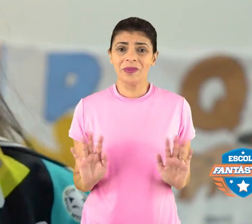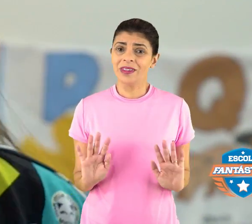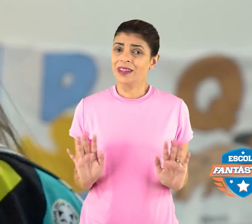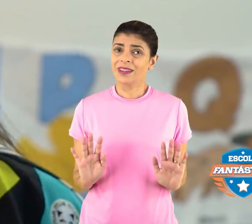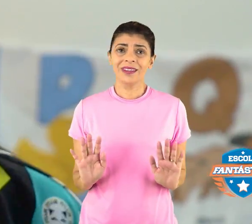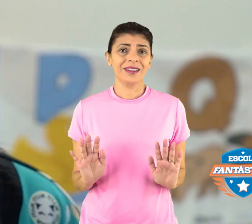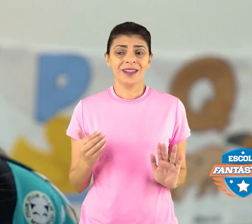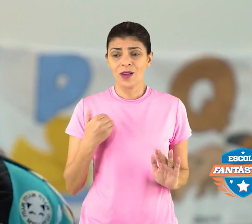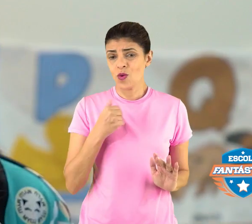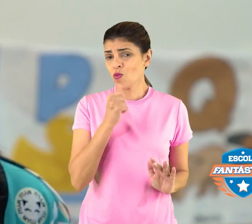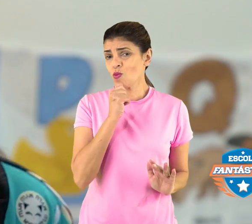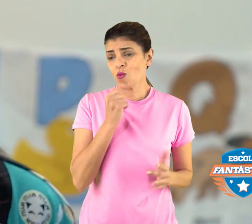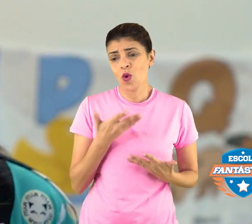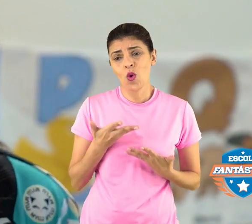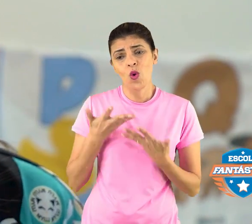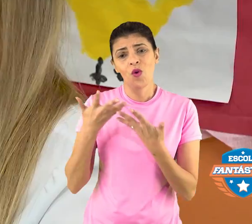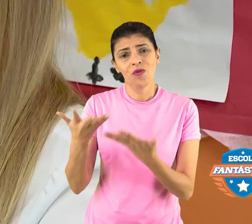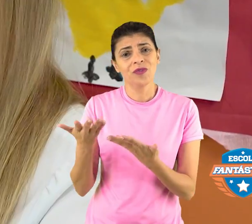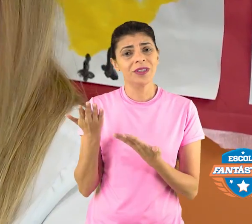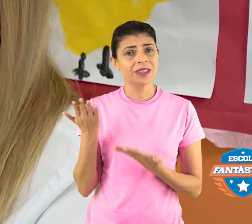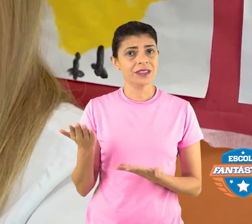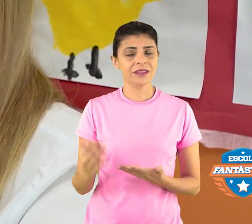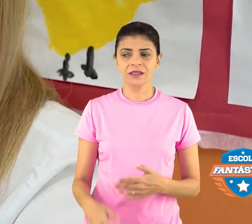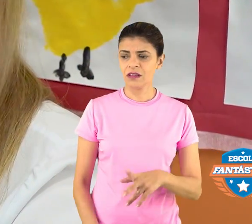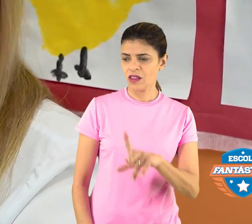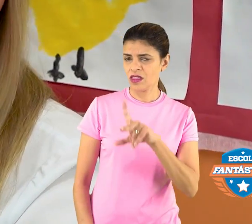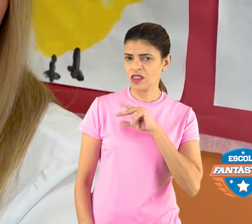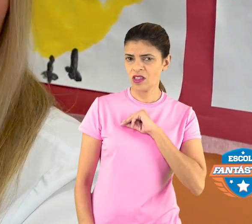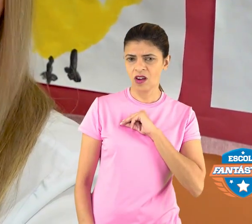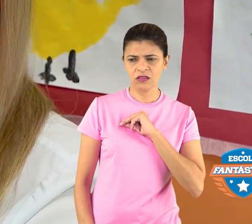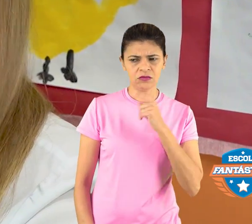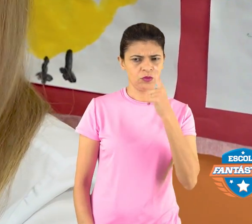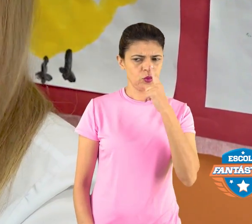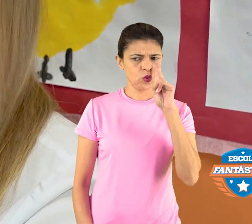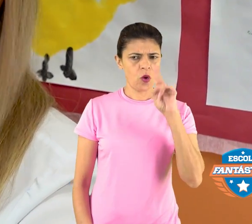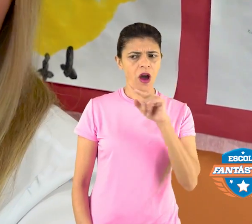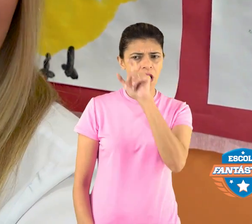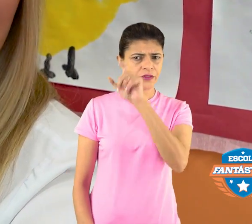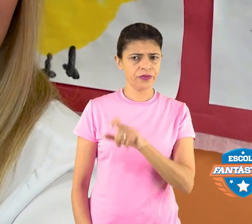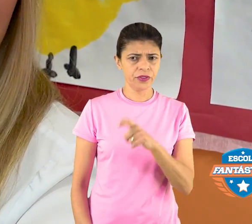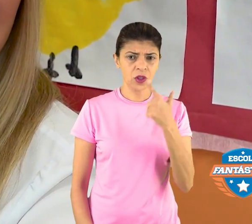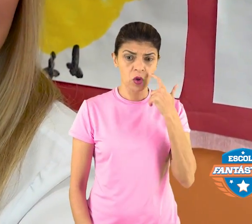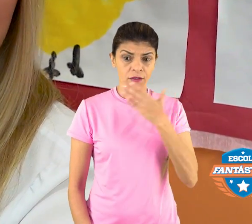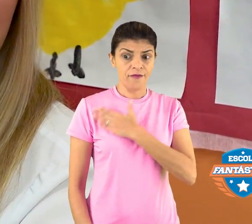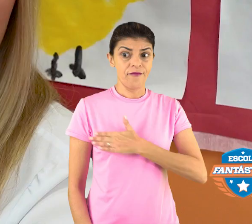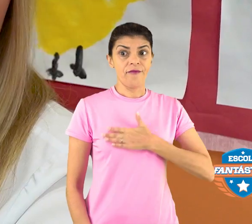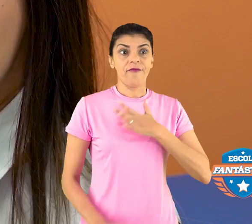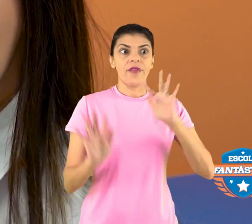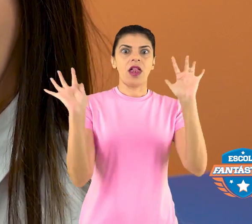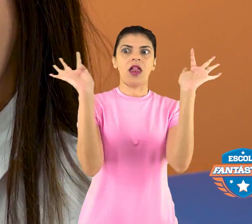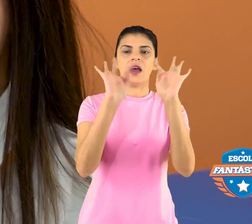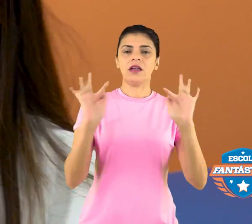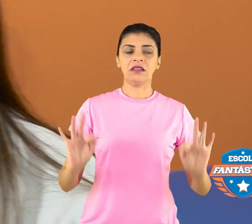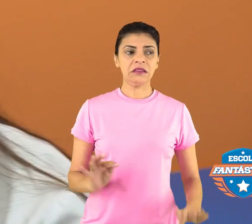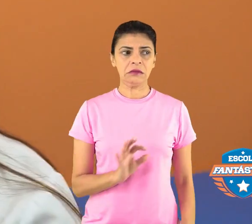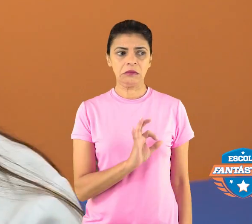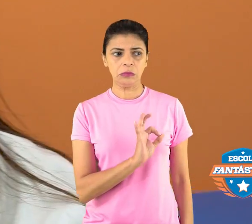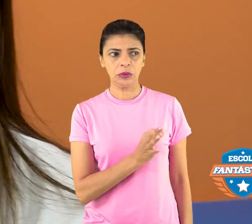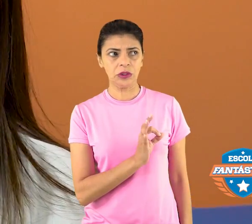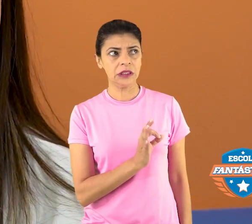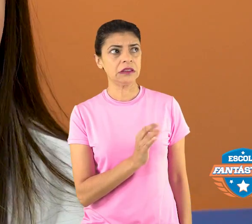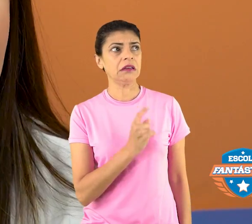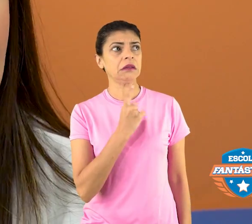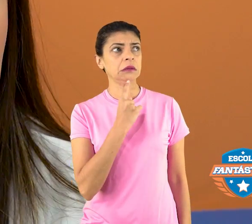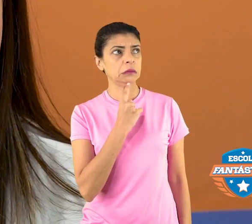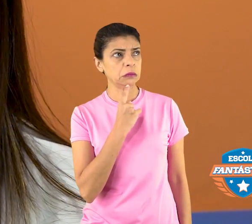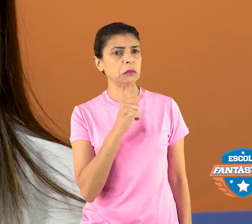Mas eu não convidei. Nossa, eu nunca vi o Lucas tão feliz assim. Pois é.